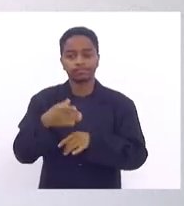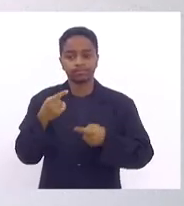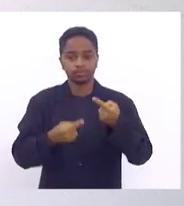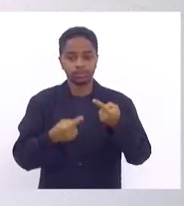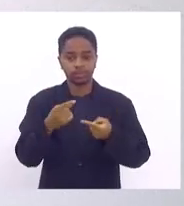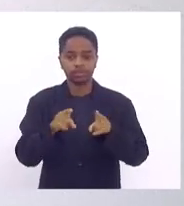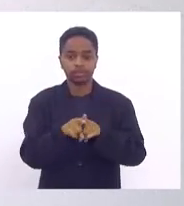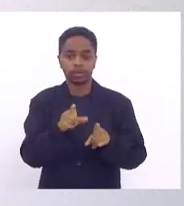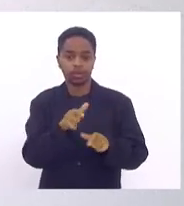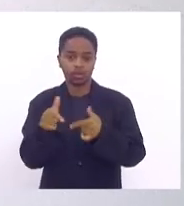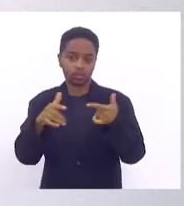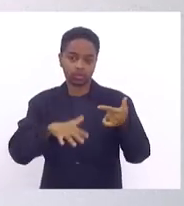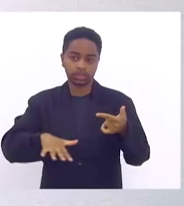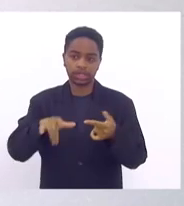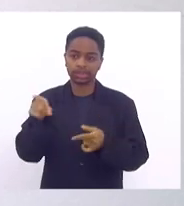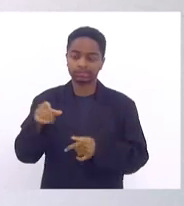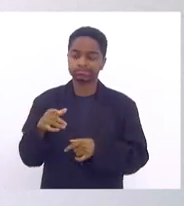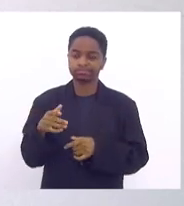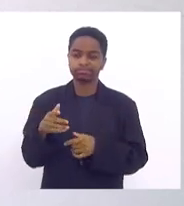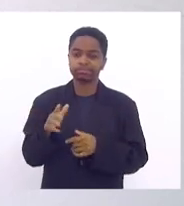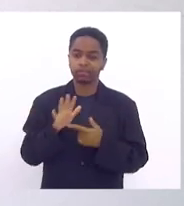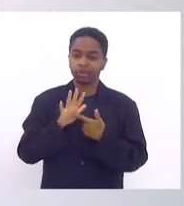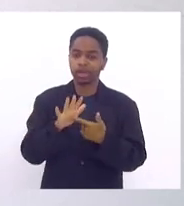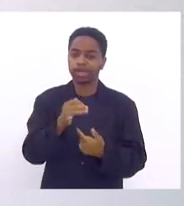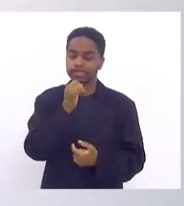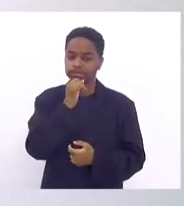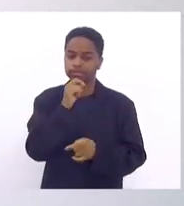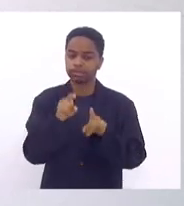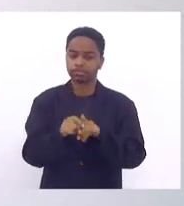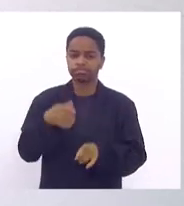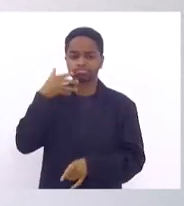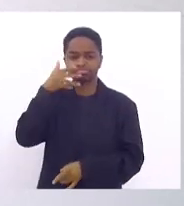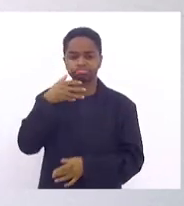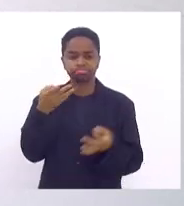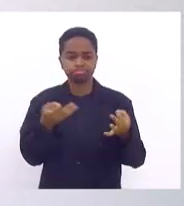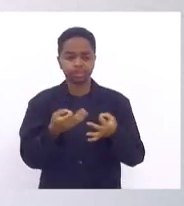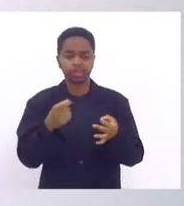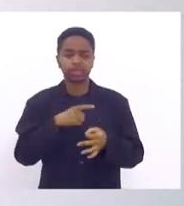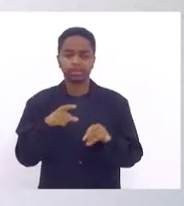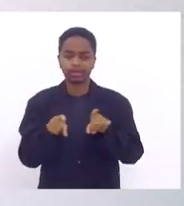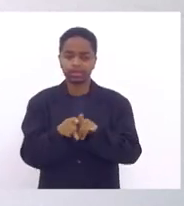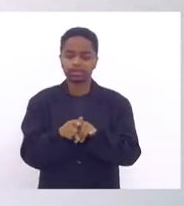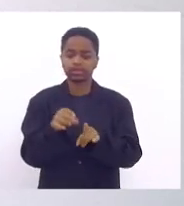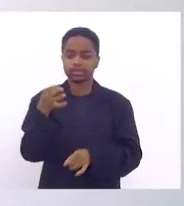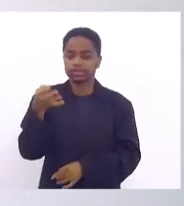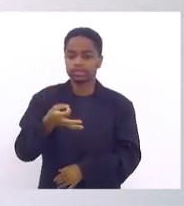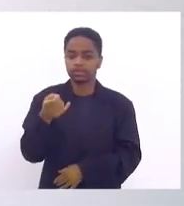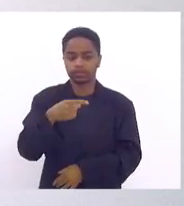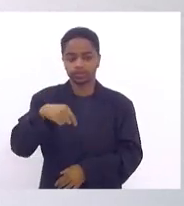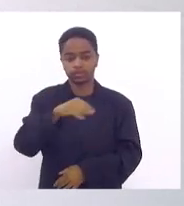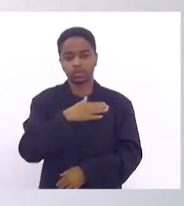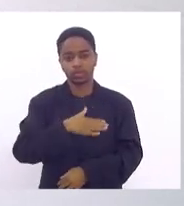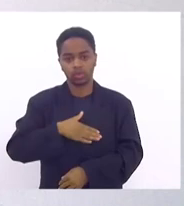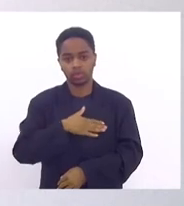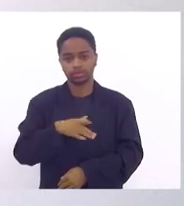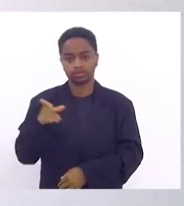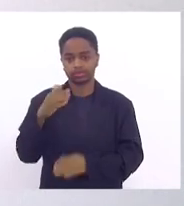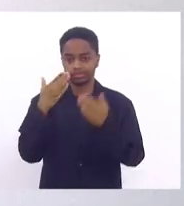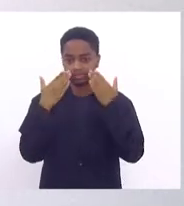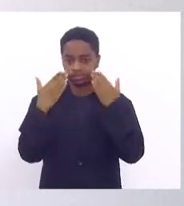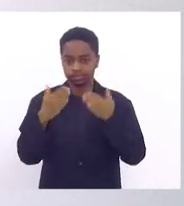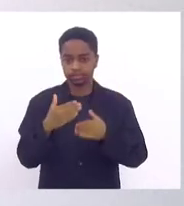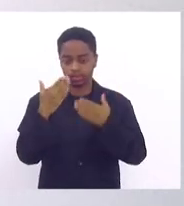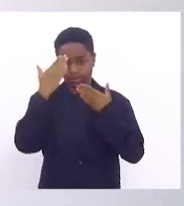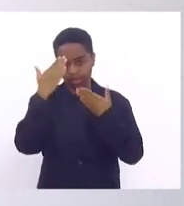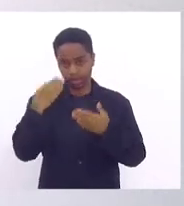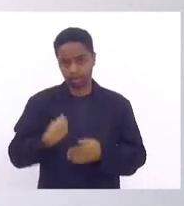uma profissional exemplar de uma oratória incrível e eu tenho certeza que todo mundo vai gostar muito da sua apresentação muito obrigado